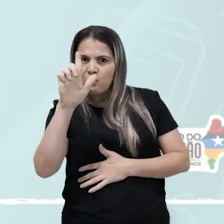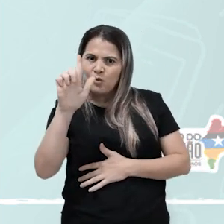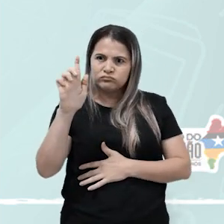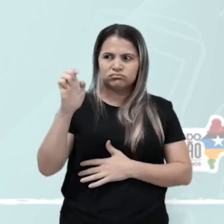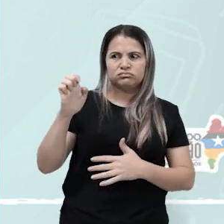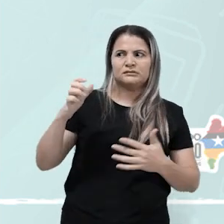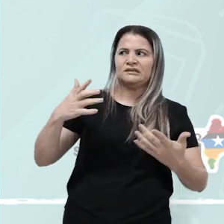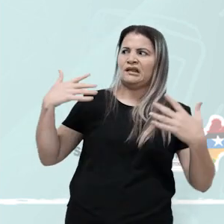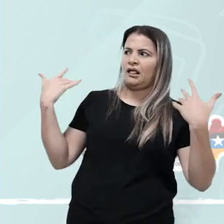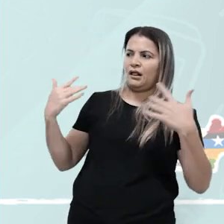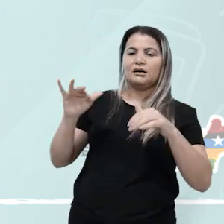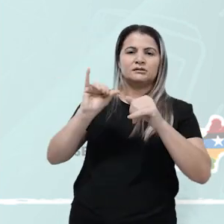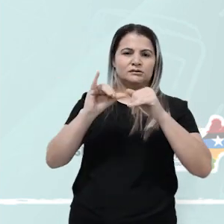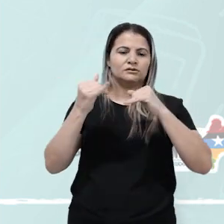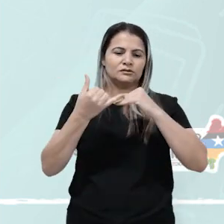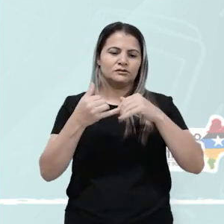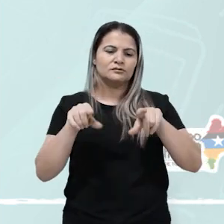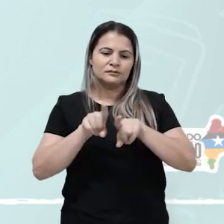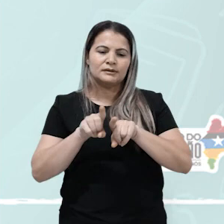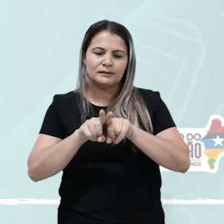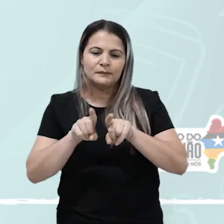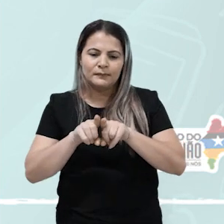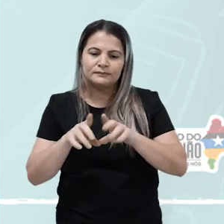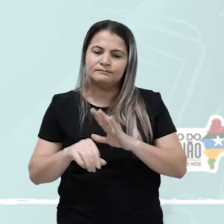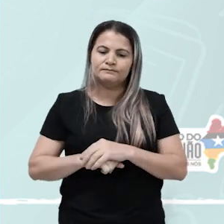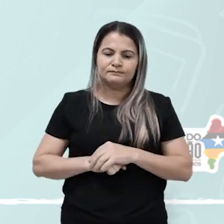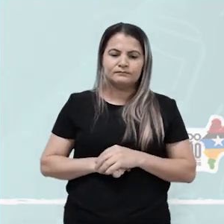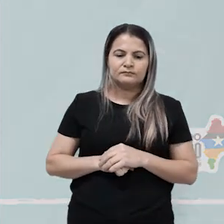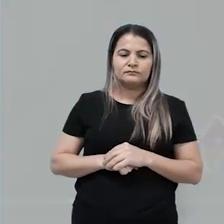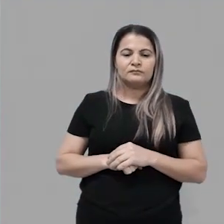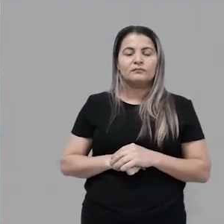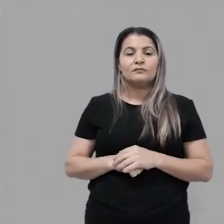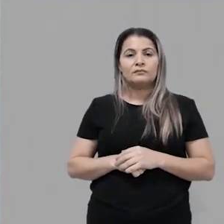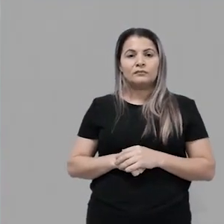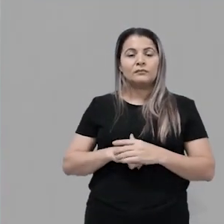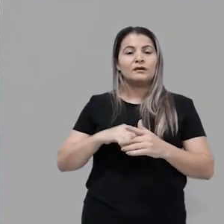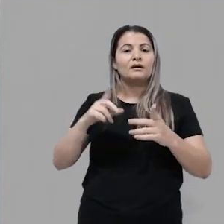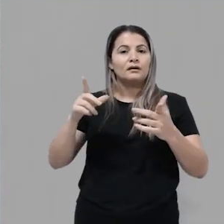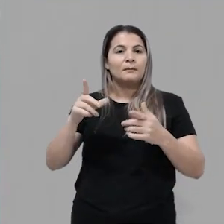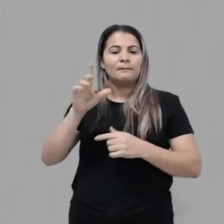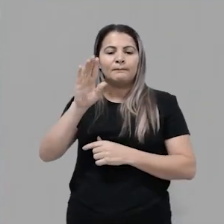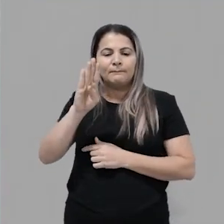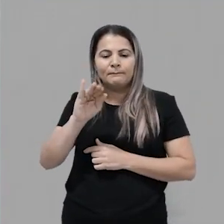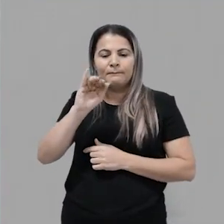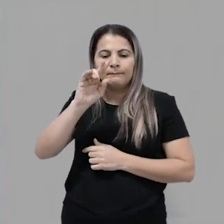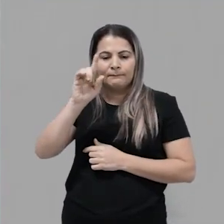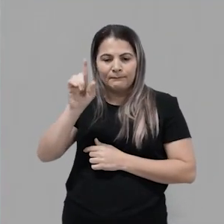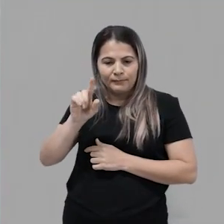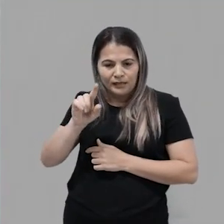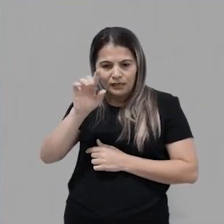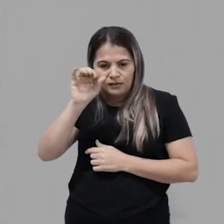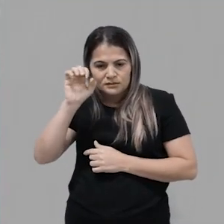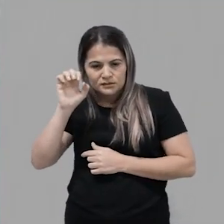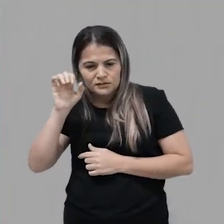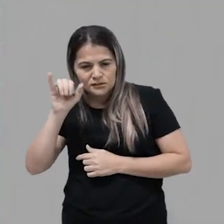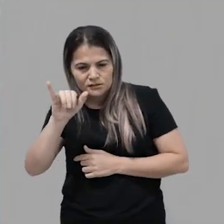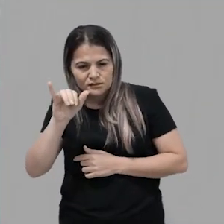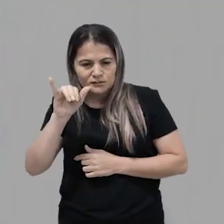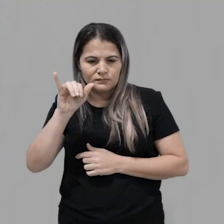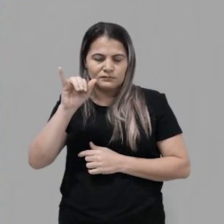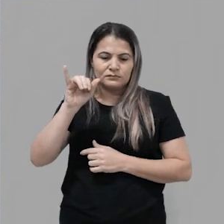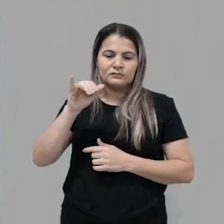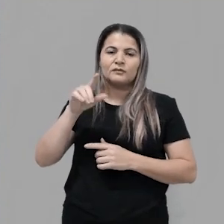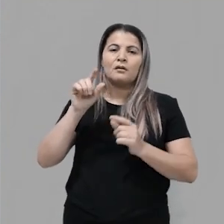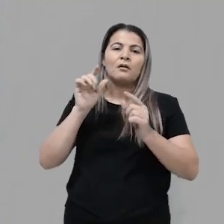aqui, ó, it keeps him busy longer. Busy significa ocupado. Então, são